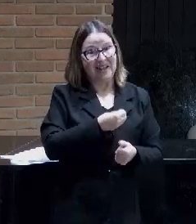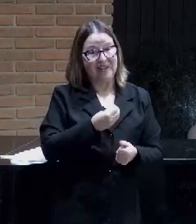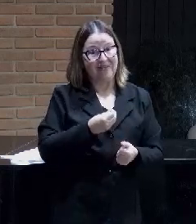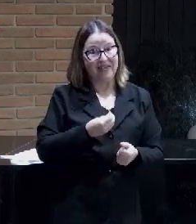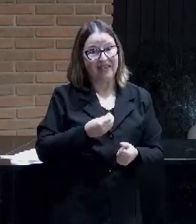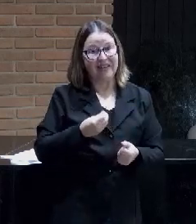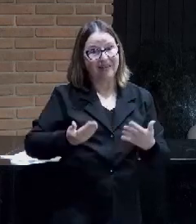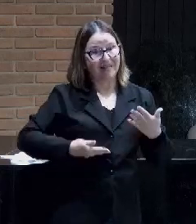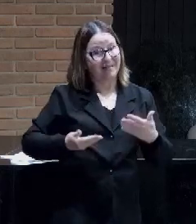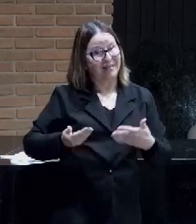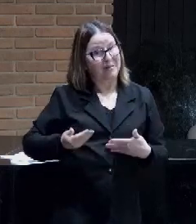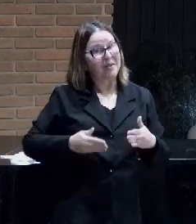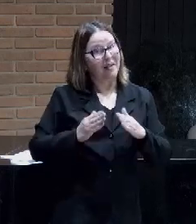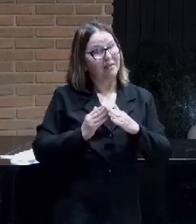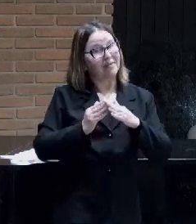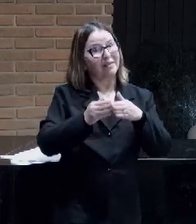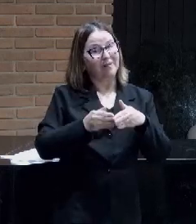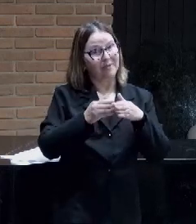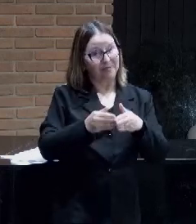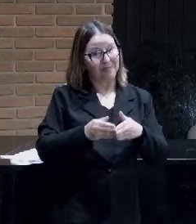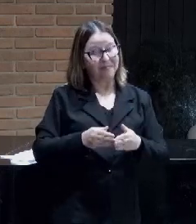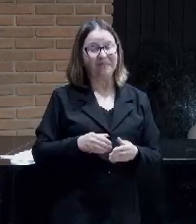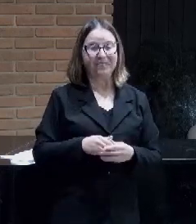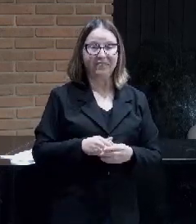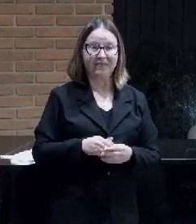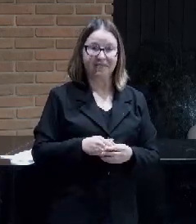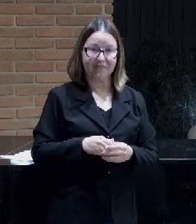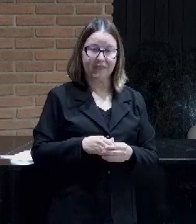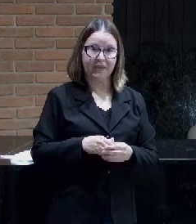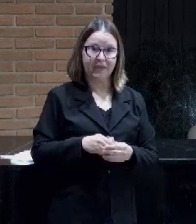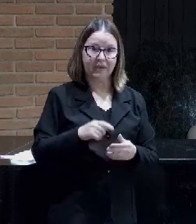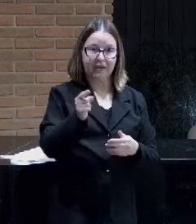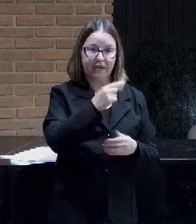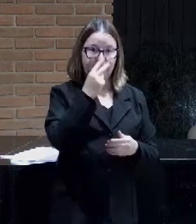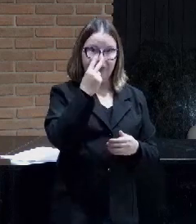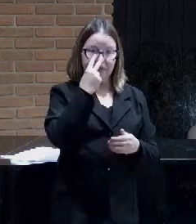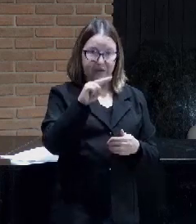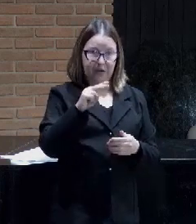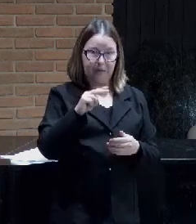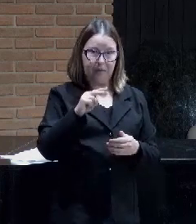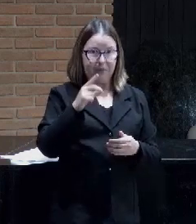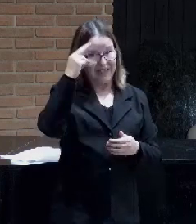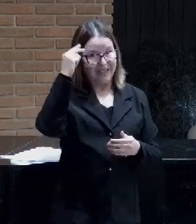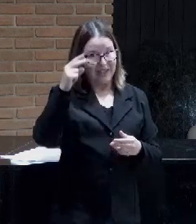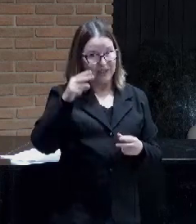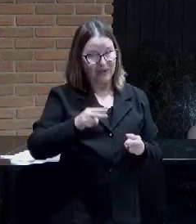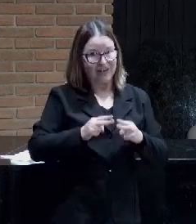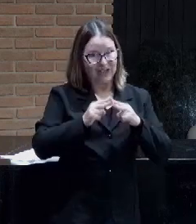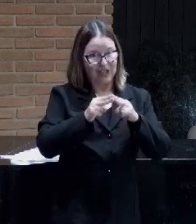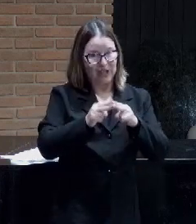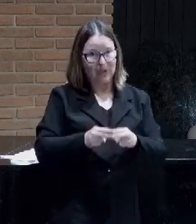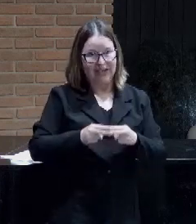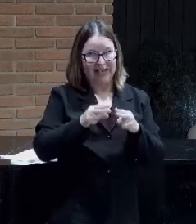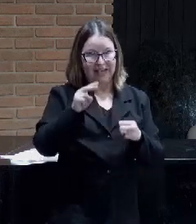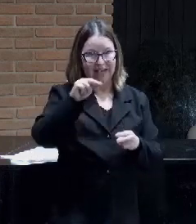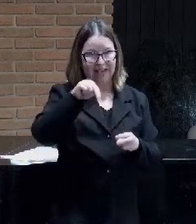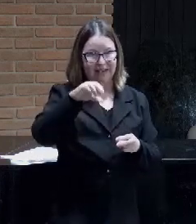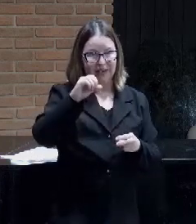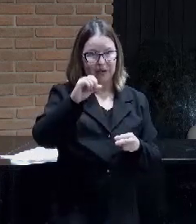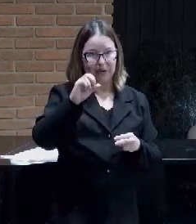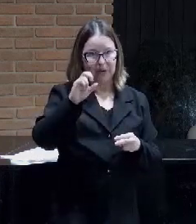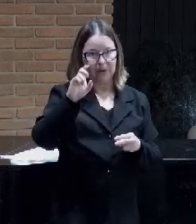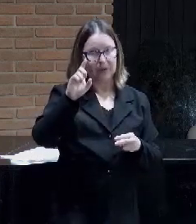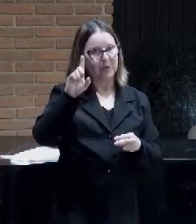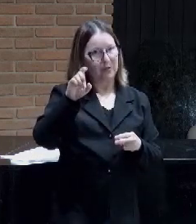por exemplo, na história de Noé. A gente vê que Noé, o mundo em que